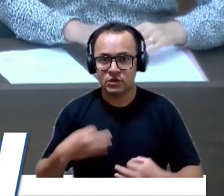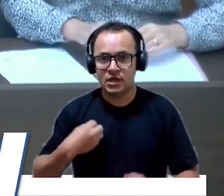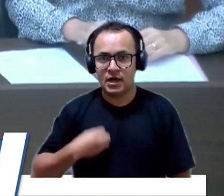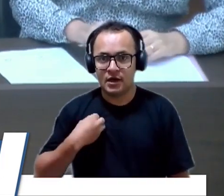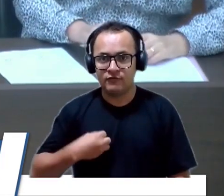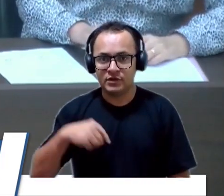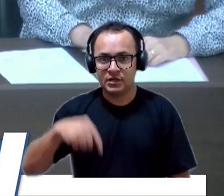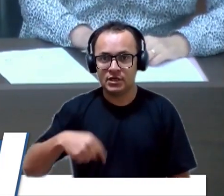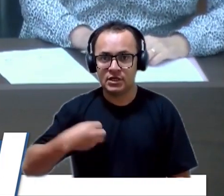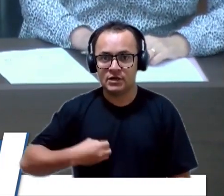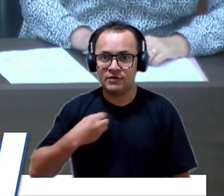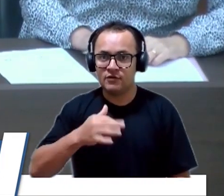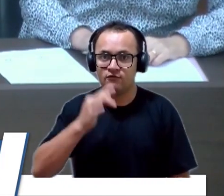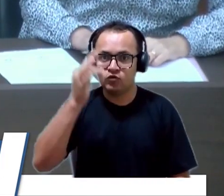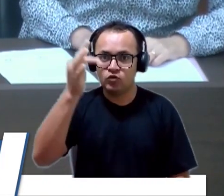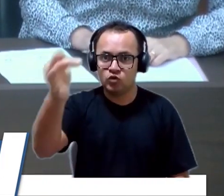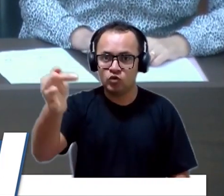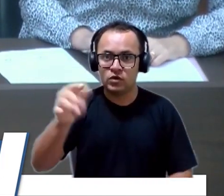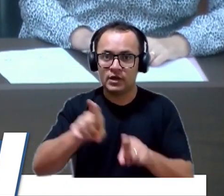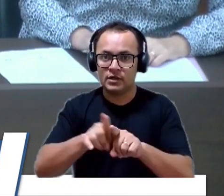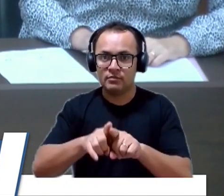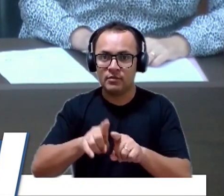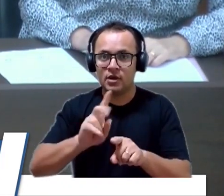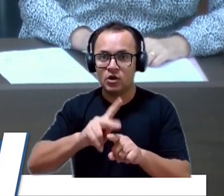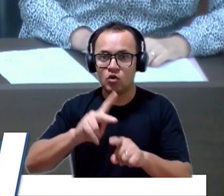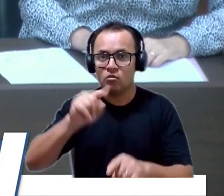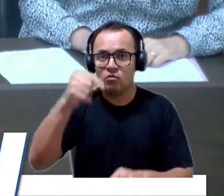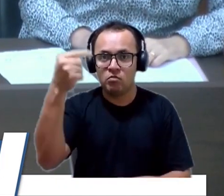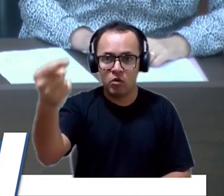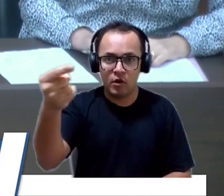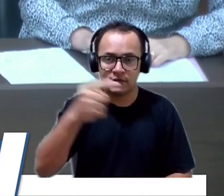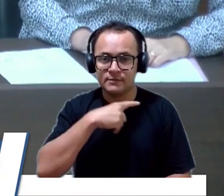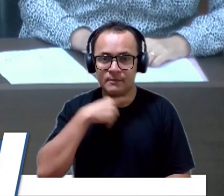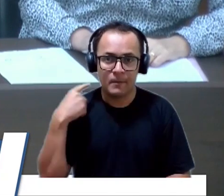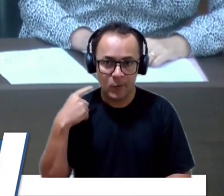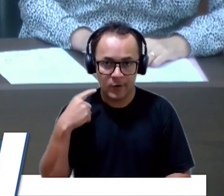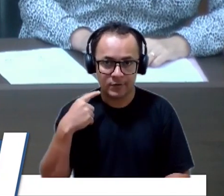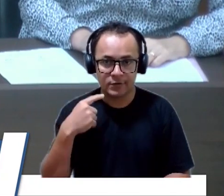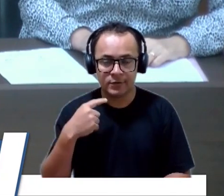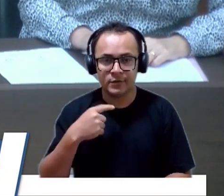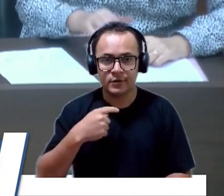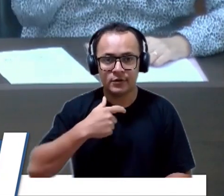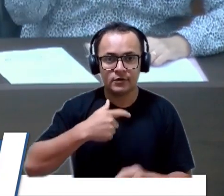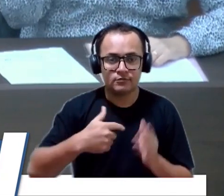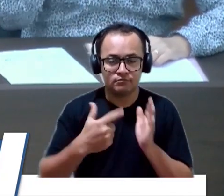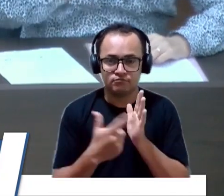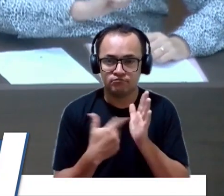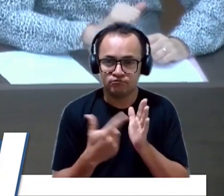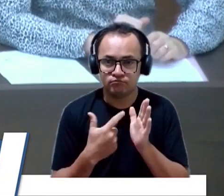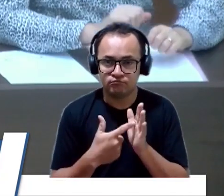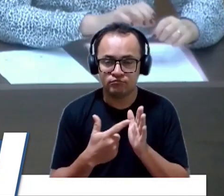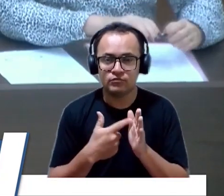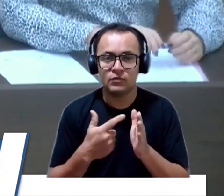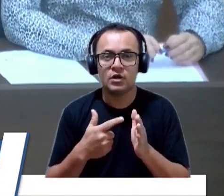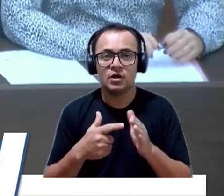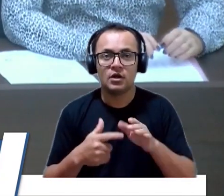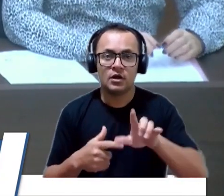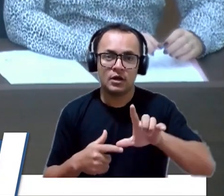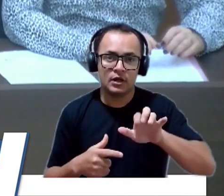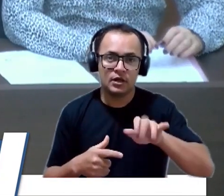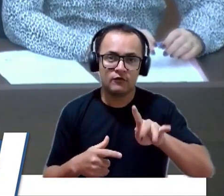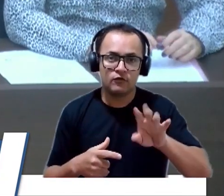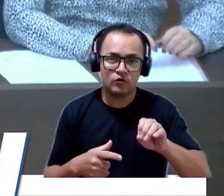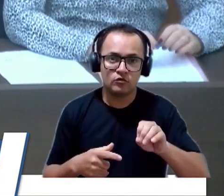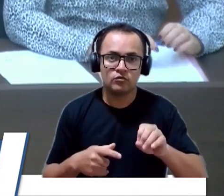futura e o porvir da humanidade. Folha de Rosto, Livro dos Espíritos, sendo o primeiro